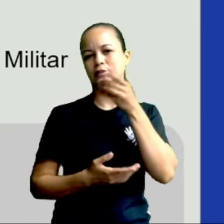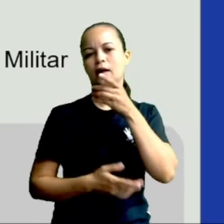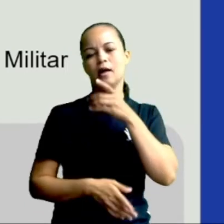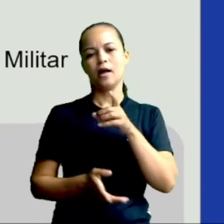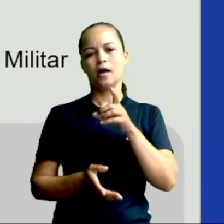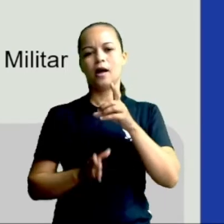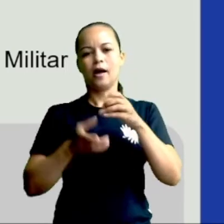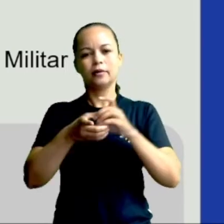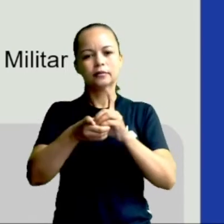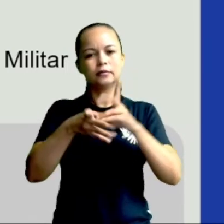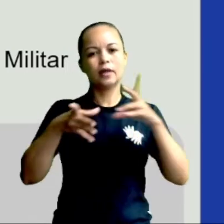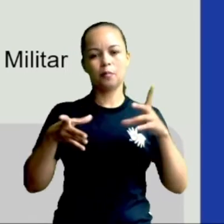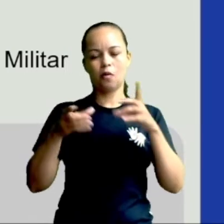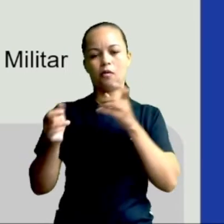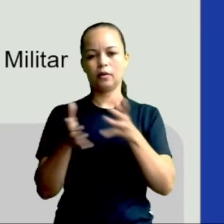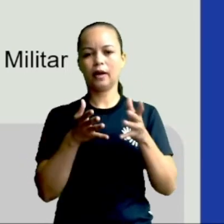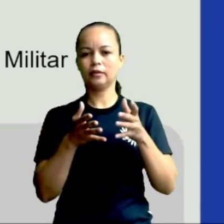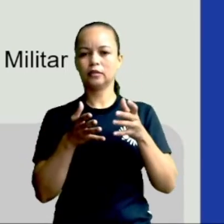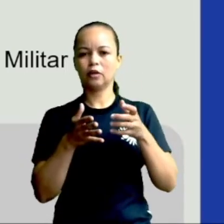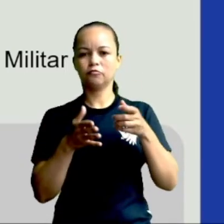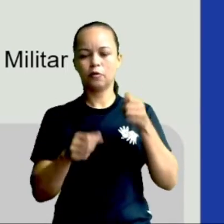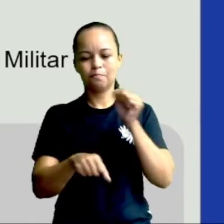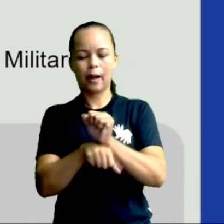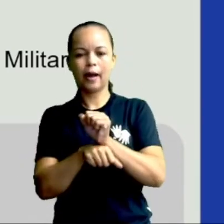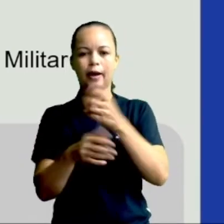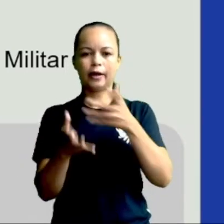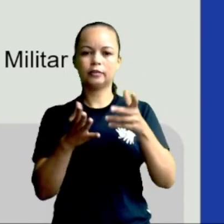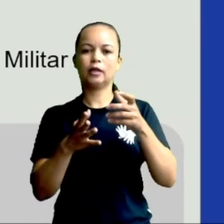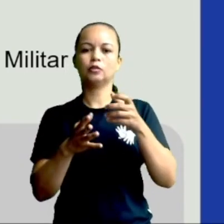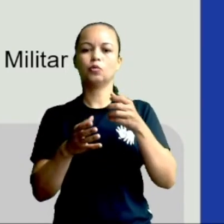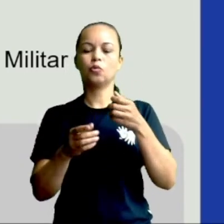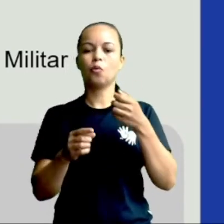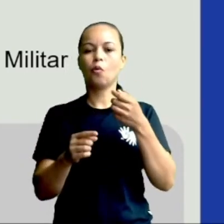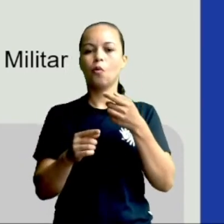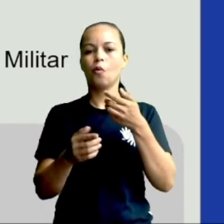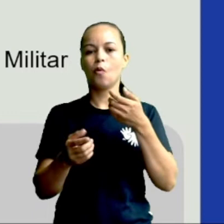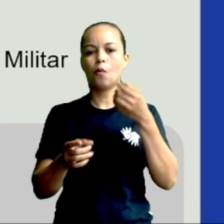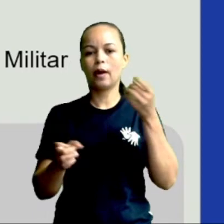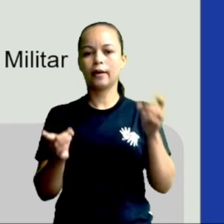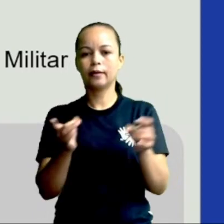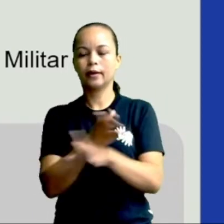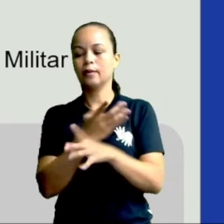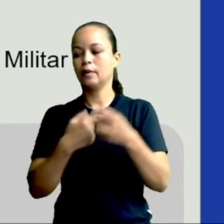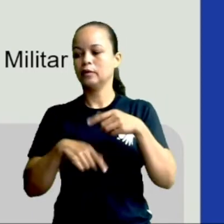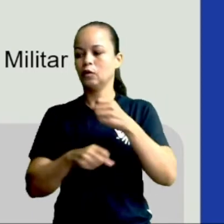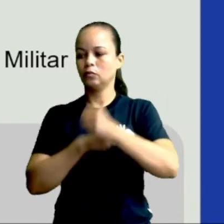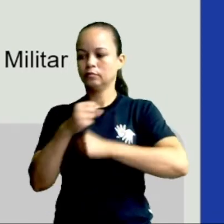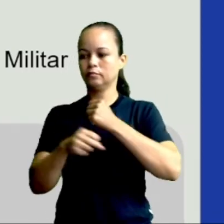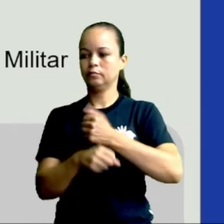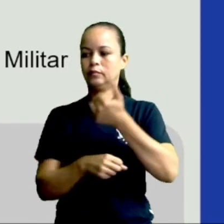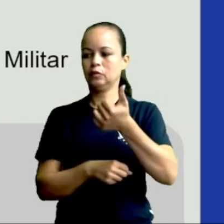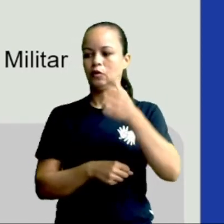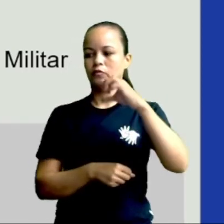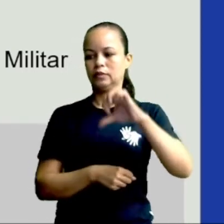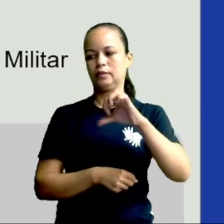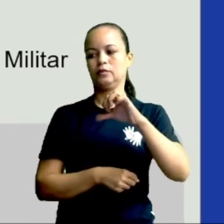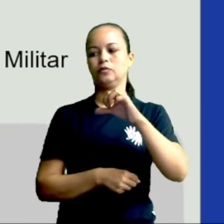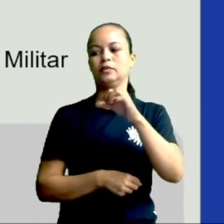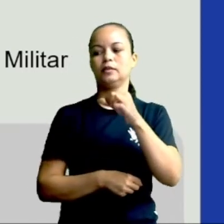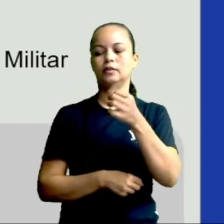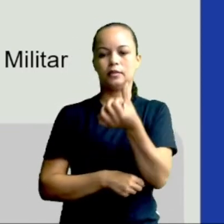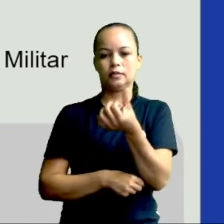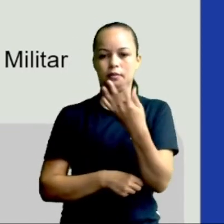infelizmente, interrompida com o golpe militar de 1964. Então, como as elites consideraram, as